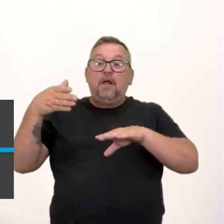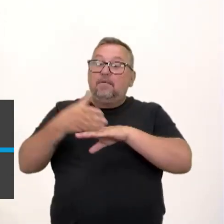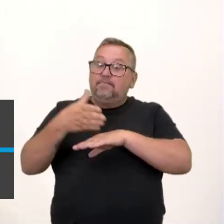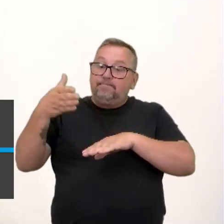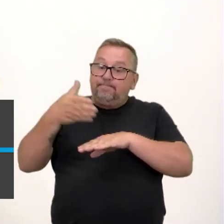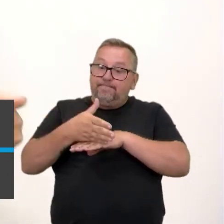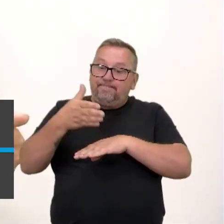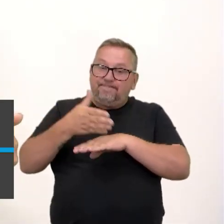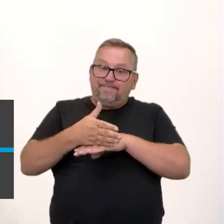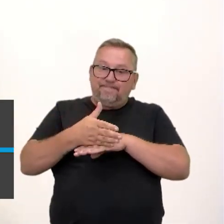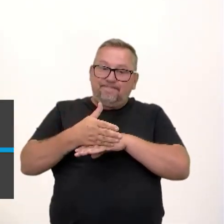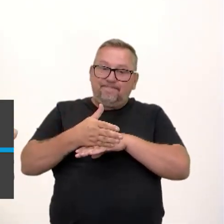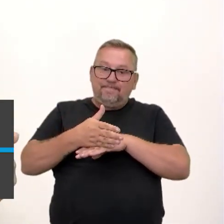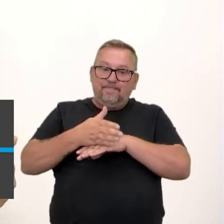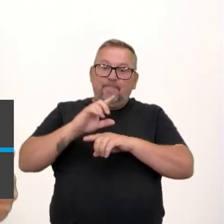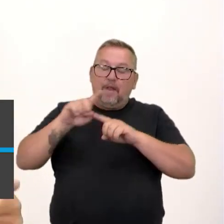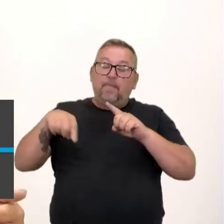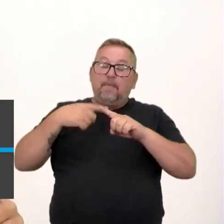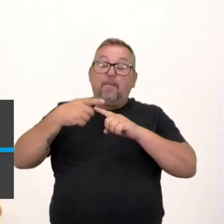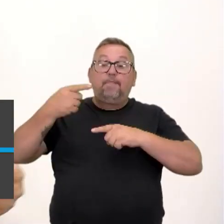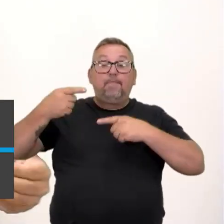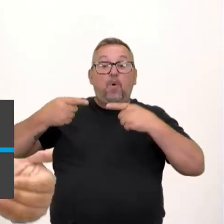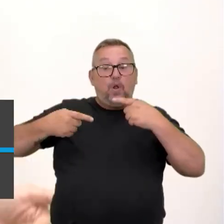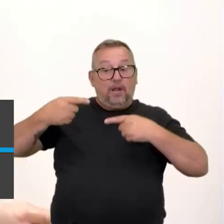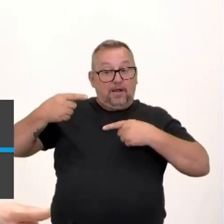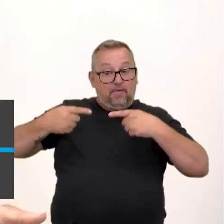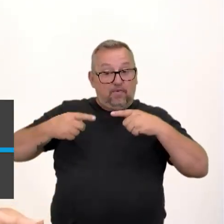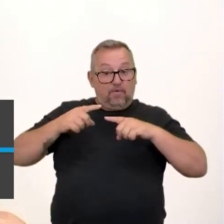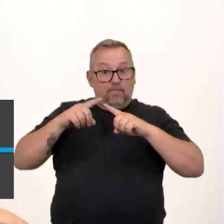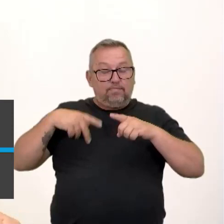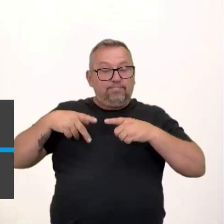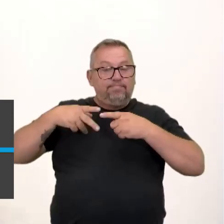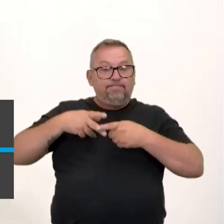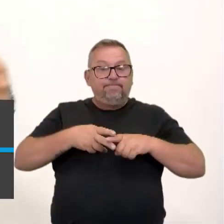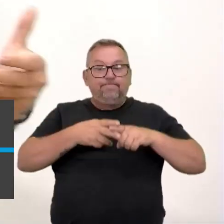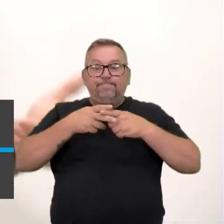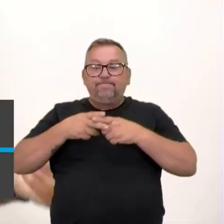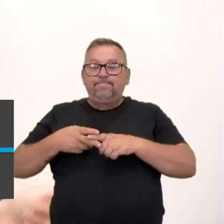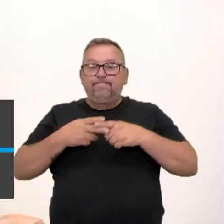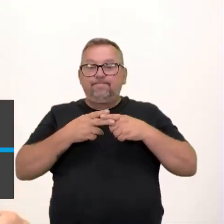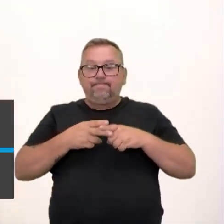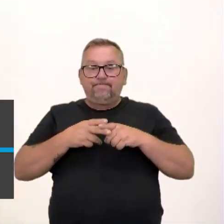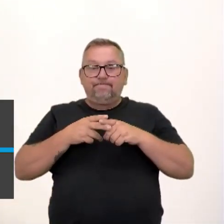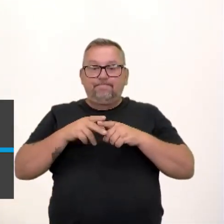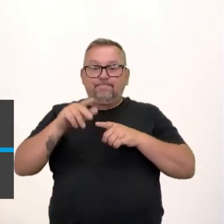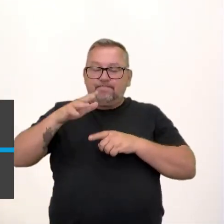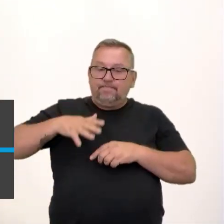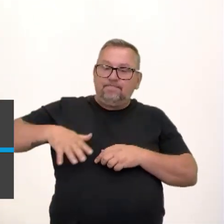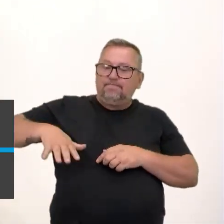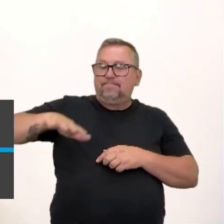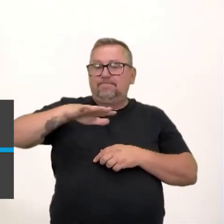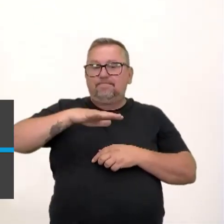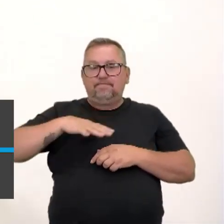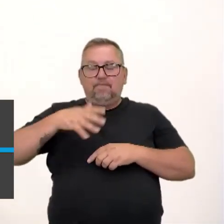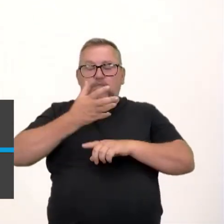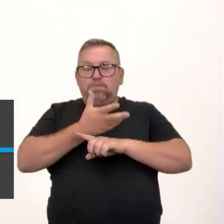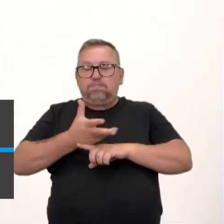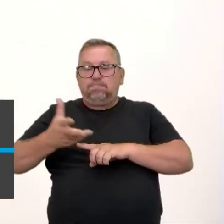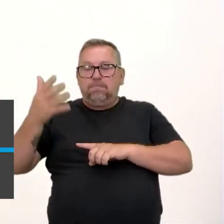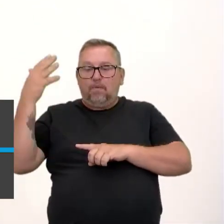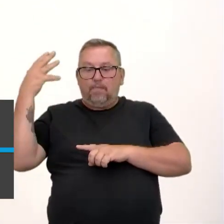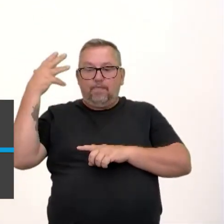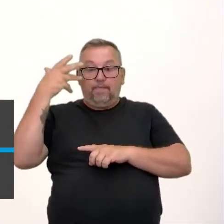acesso a canais políticos para manutenção de um paisagismo urbanístico. Quando